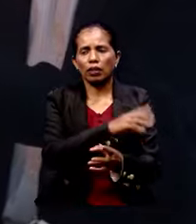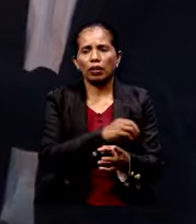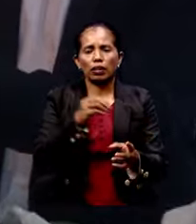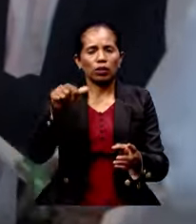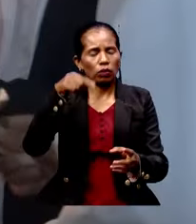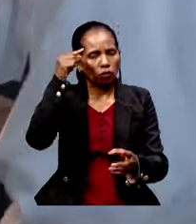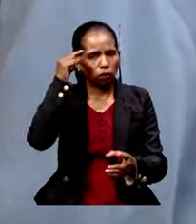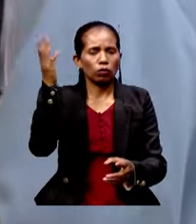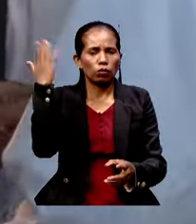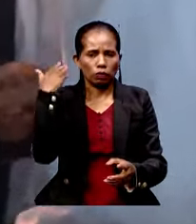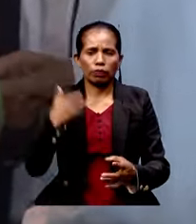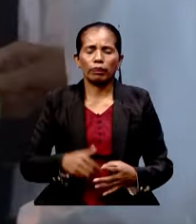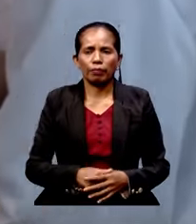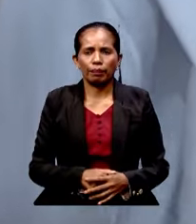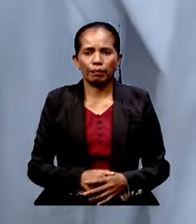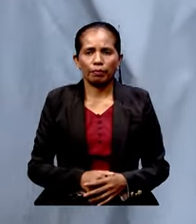governo anterior.